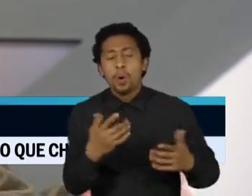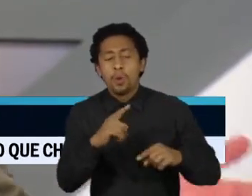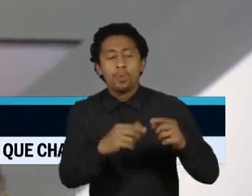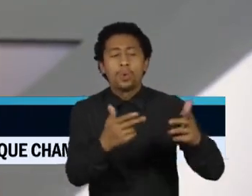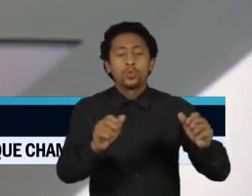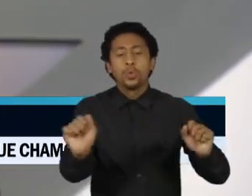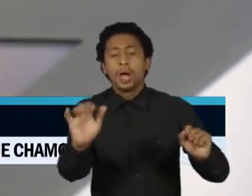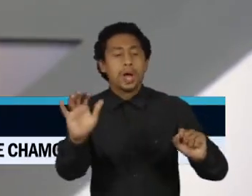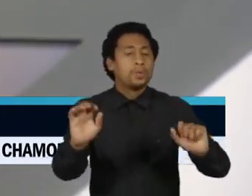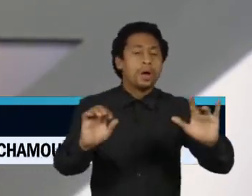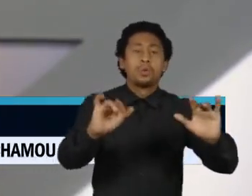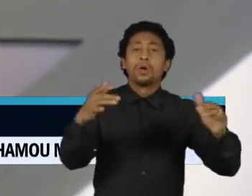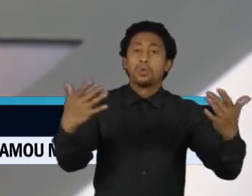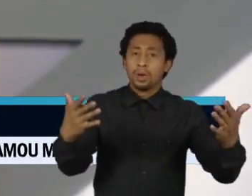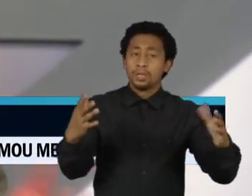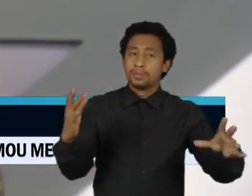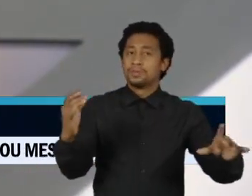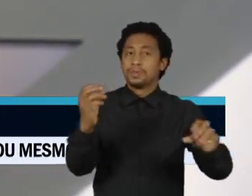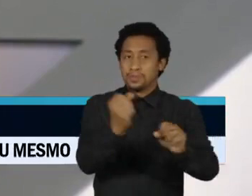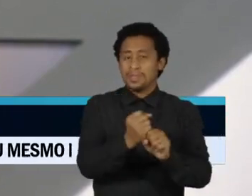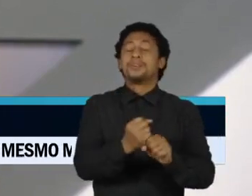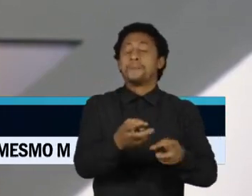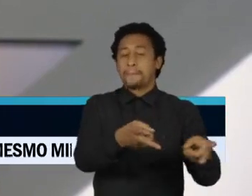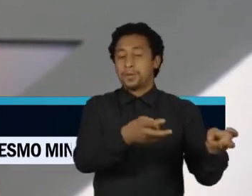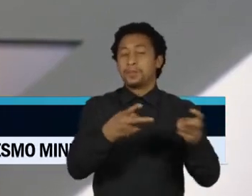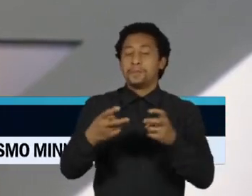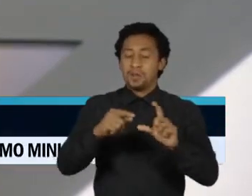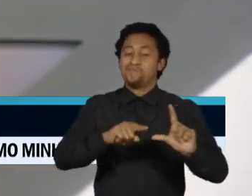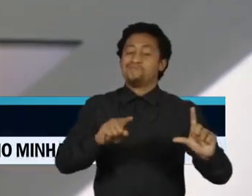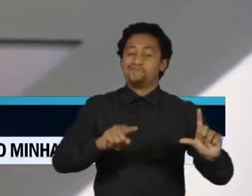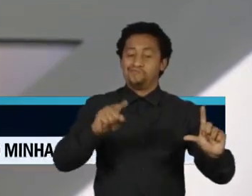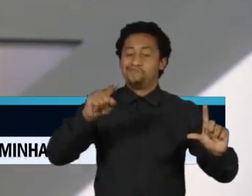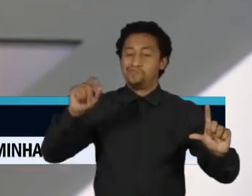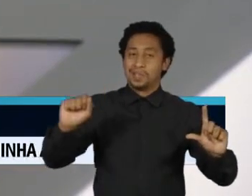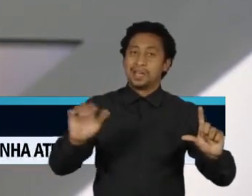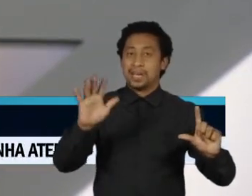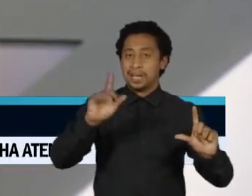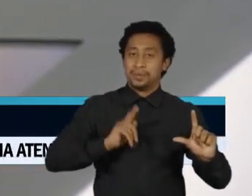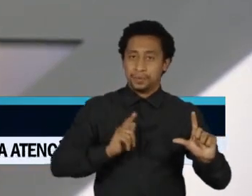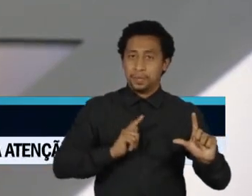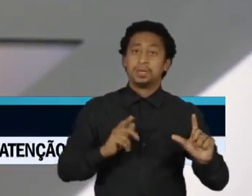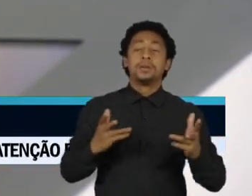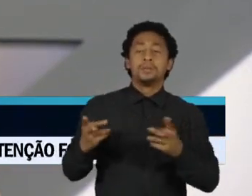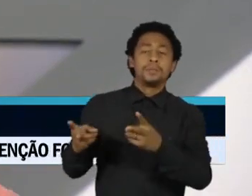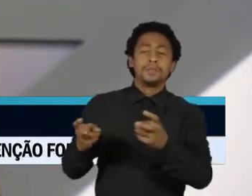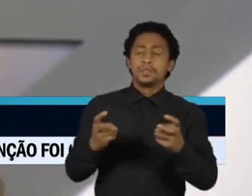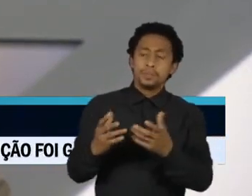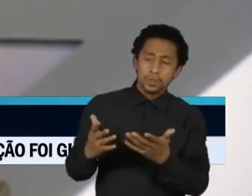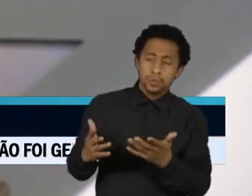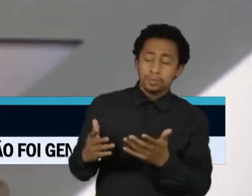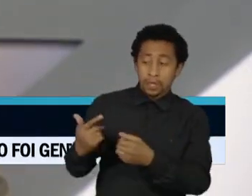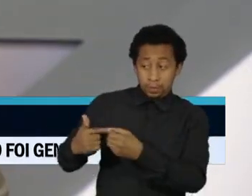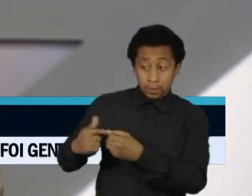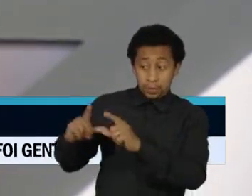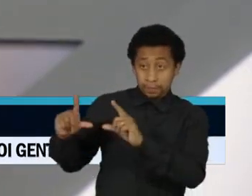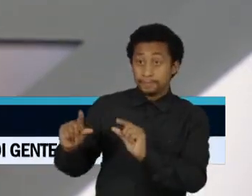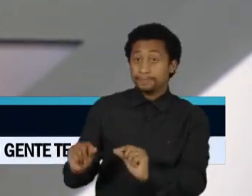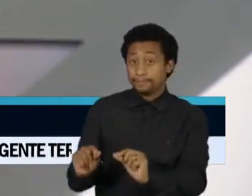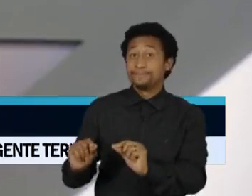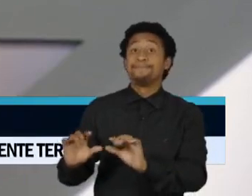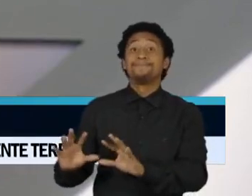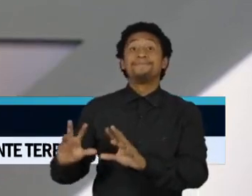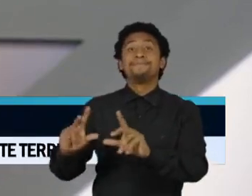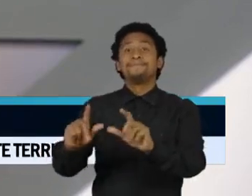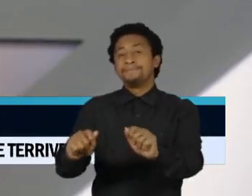que o fenômeno é disseminado. E um outro indicador que eu olho, eu falo, bom, o que está subindo tudo que não é gasolina, que não